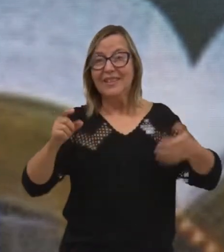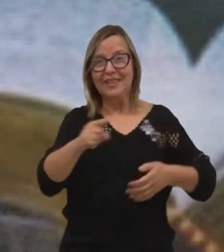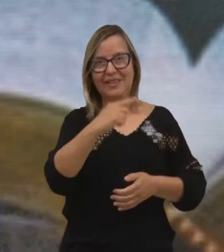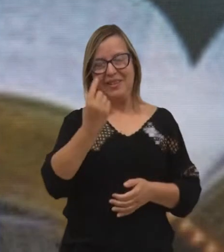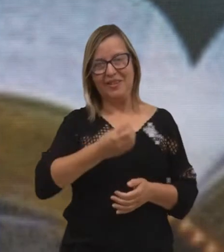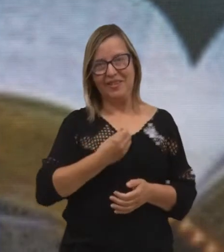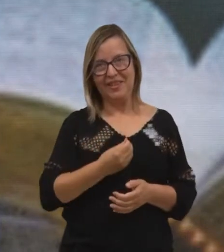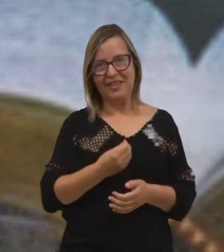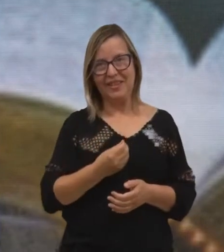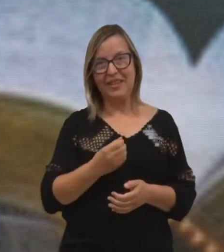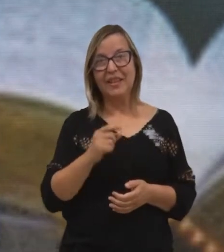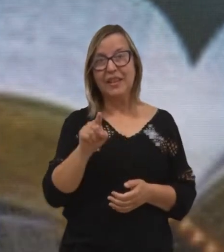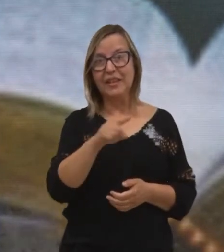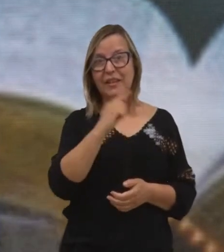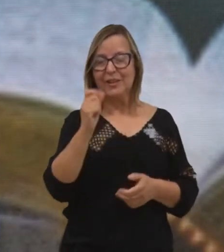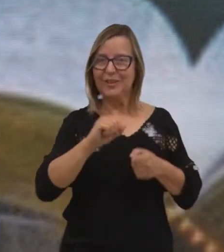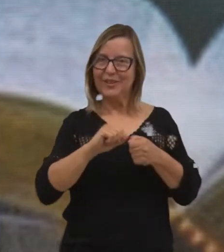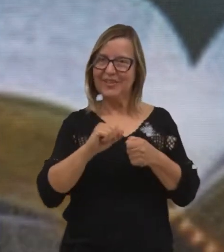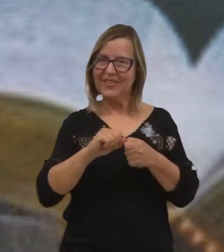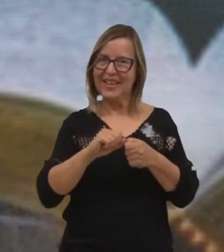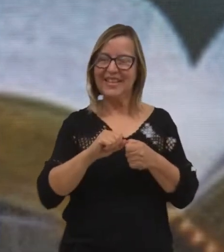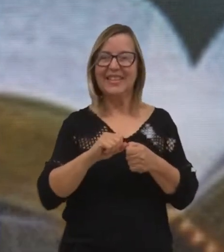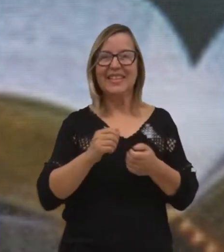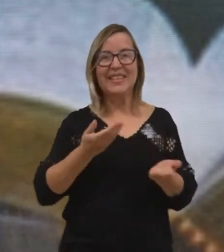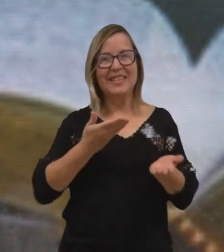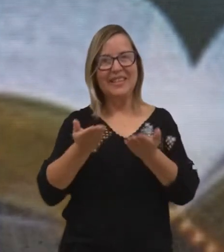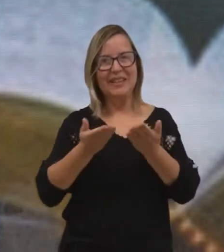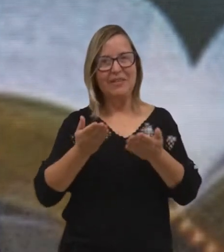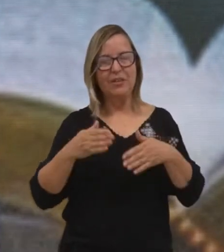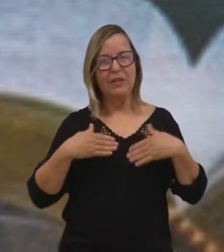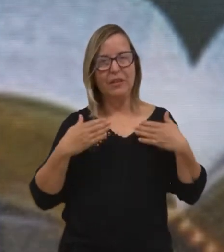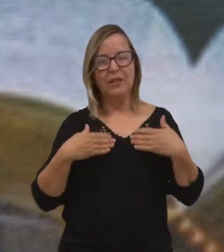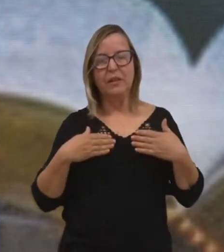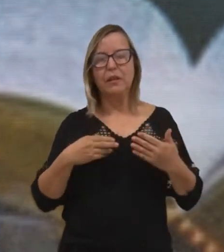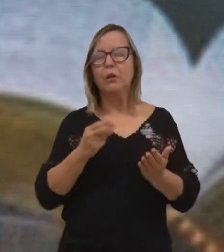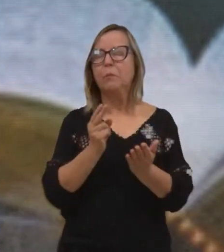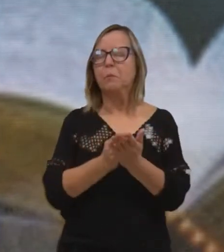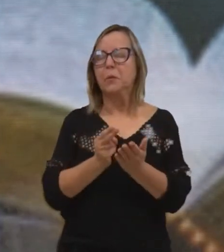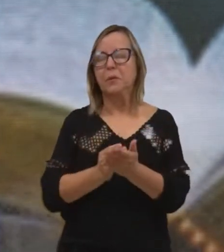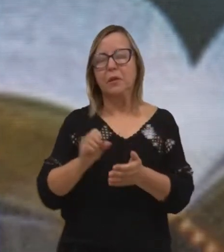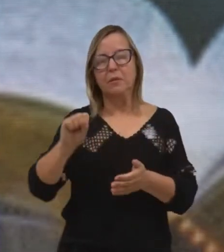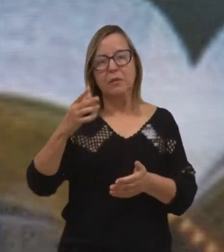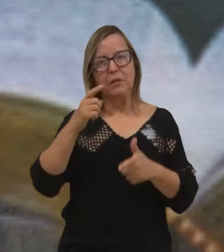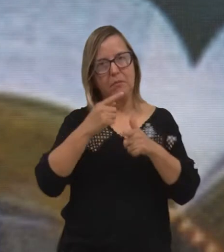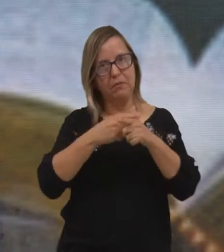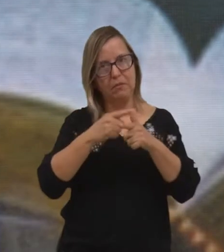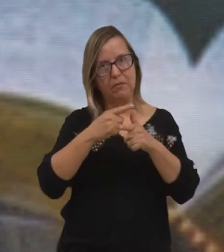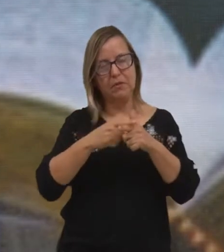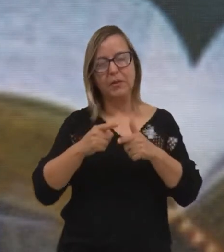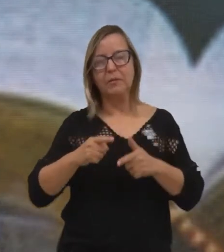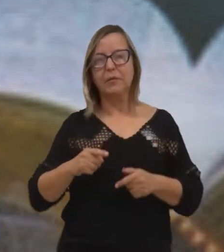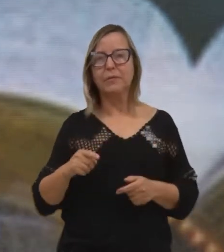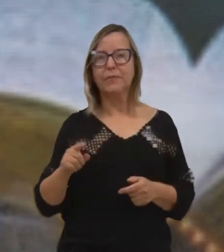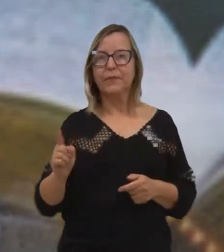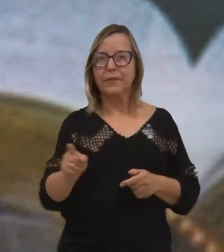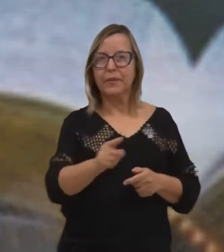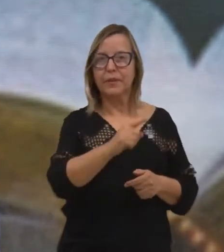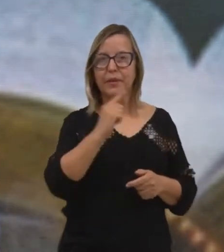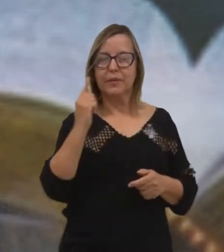vidas, que nos leva a servir com alegria, mesmo em meio aos momentos de tribulação. E nós vemos